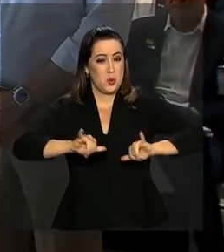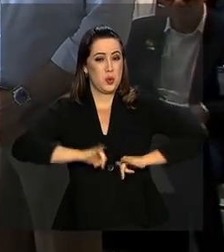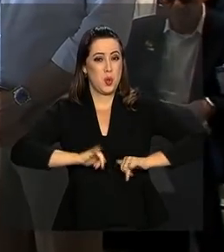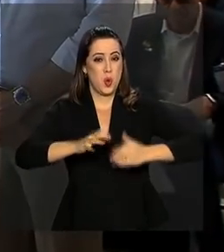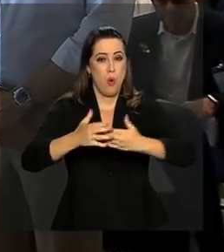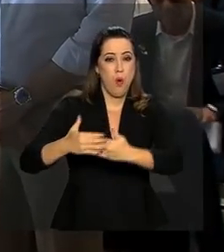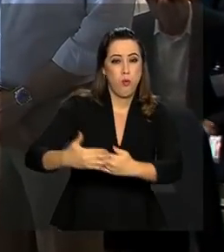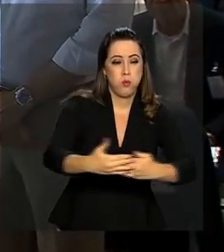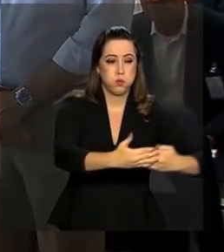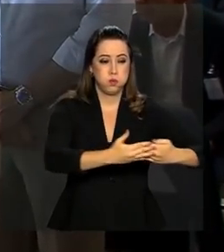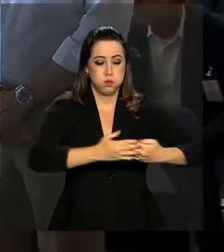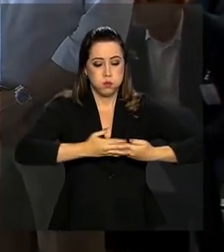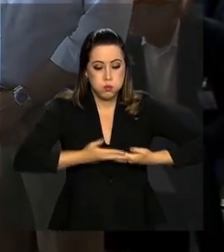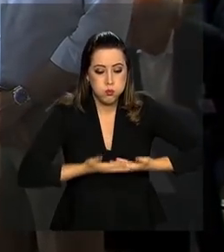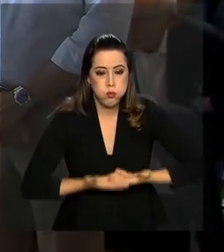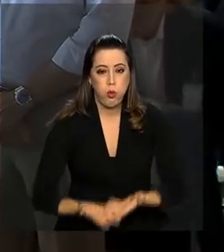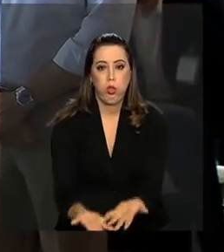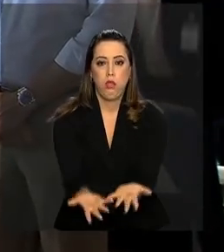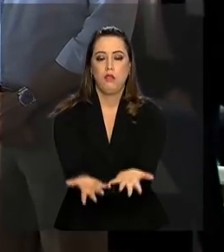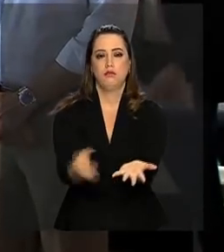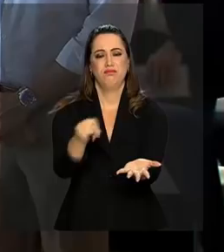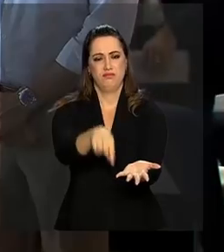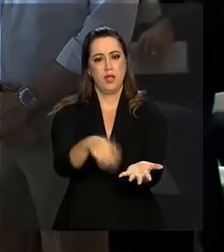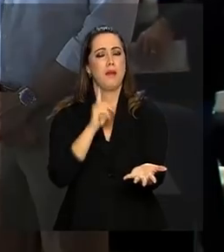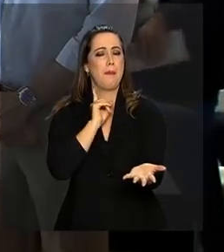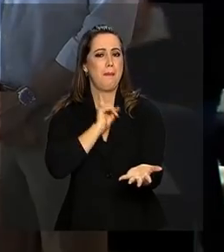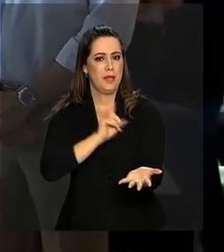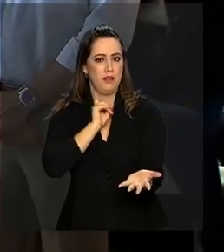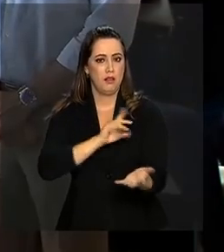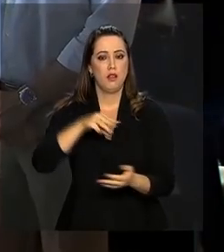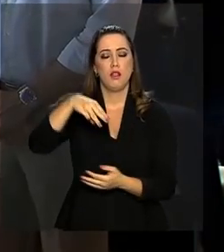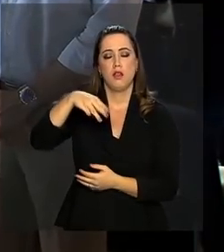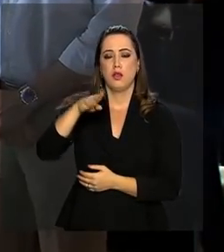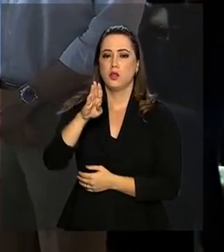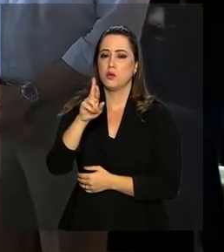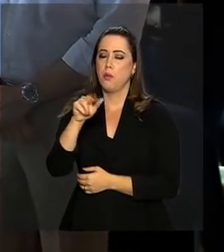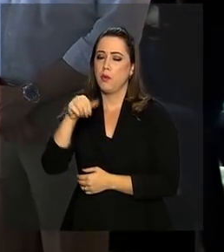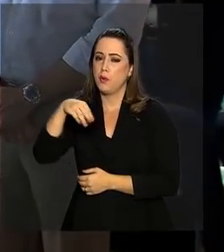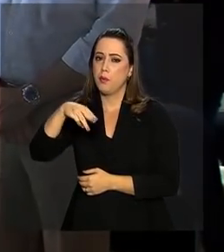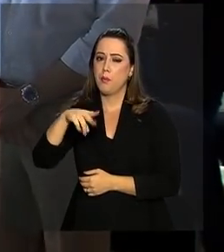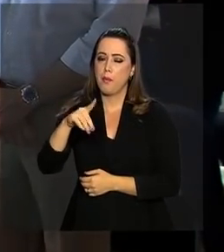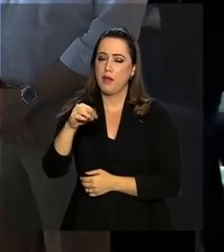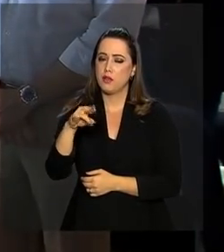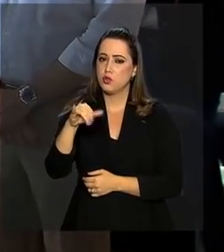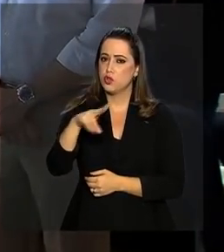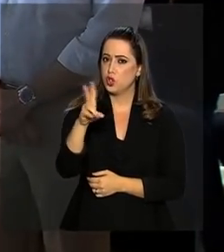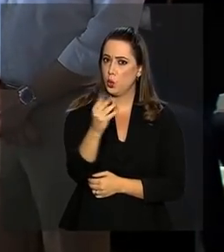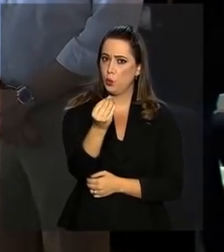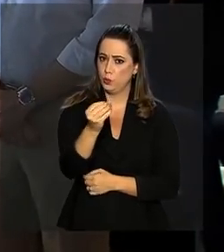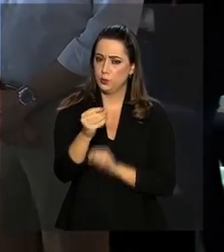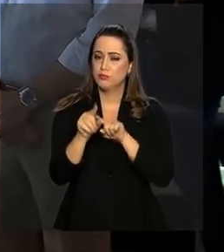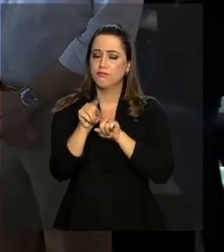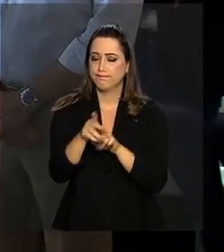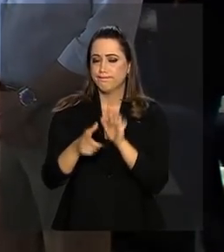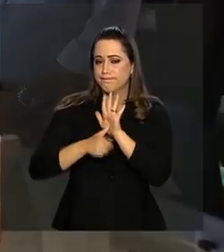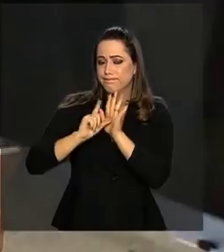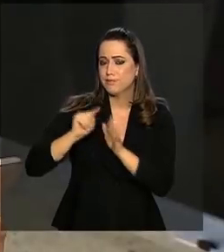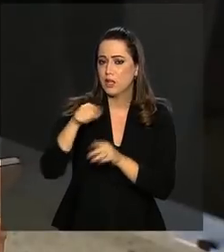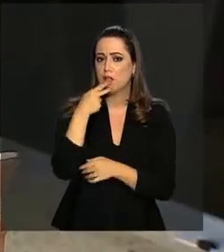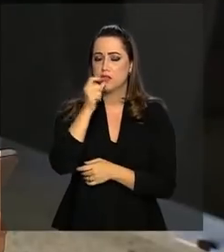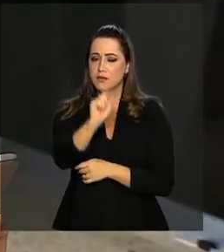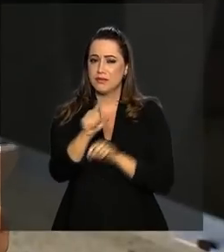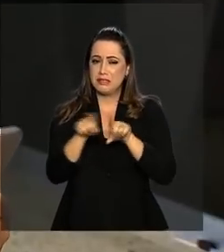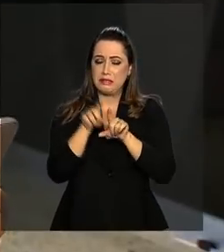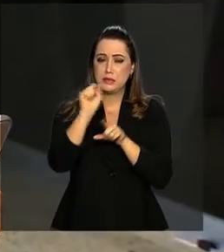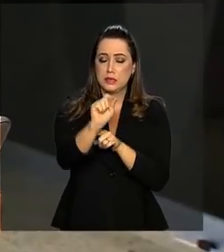rompimento da barragem do Feijão em Brumadinho, cidade que fica na região metropolitana de Belo Horizonte. Mais cedo, o presidente